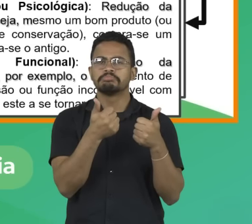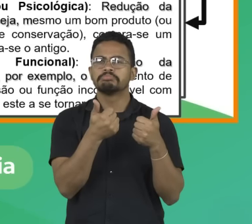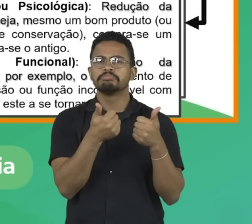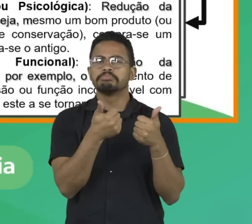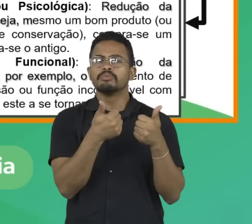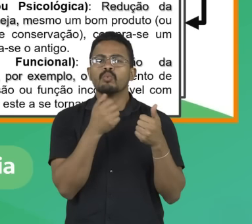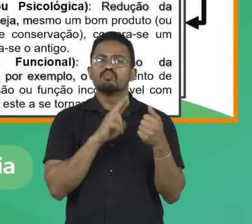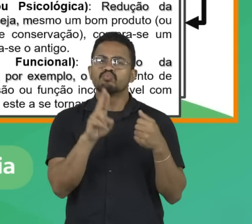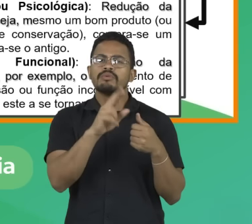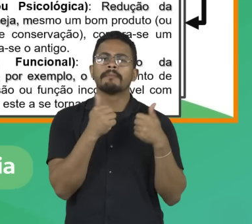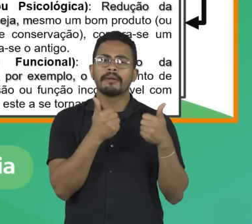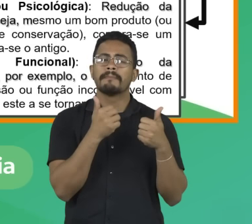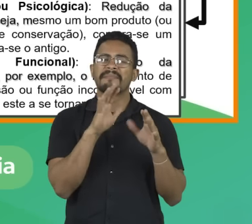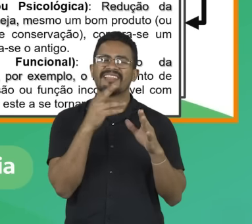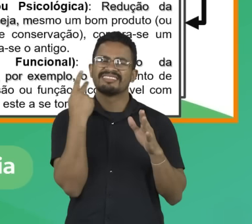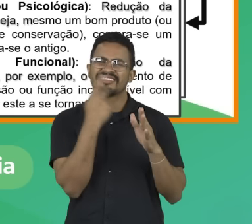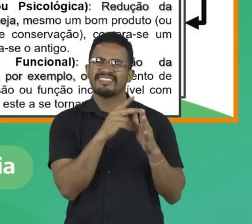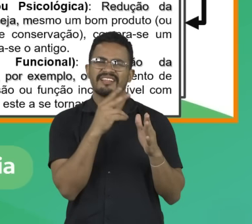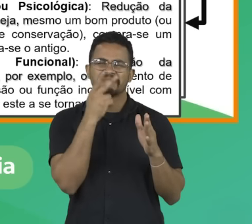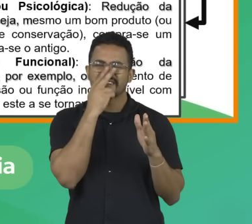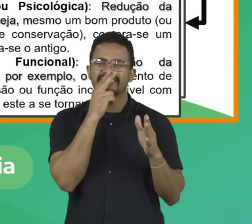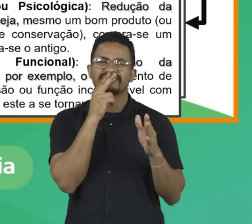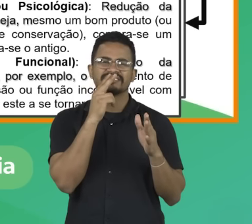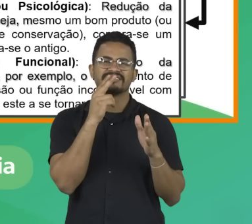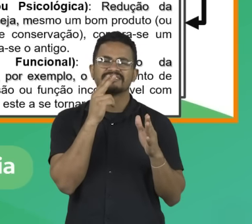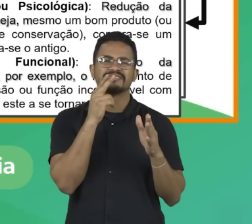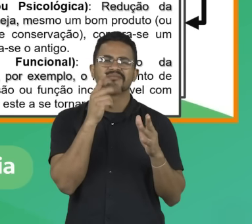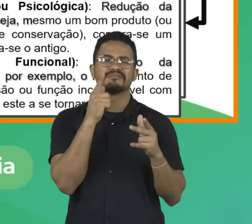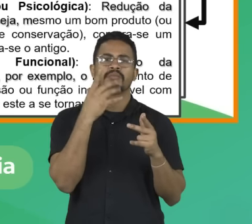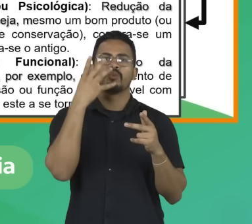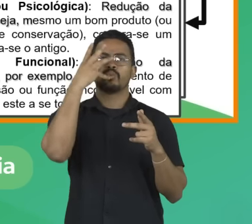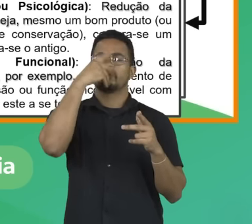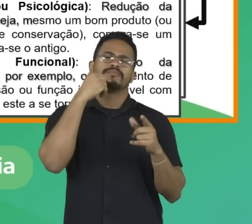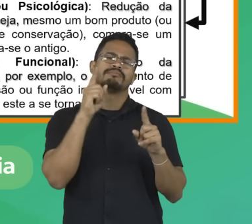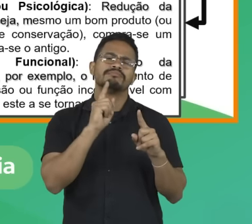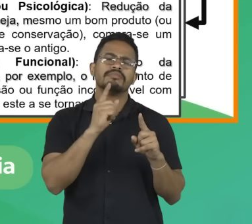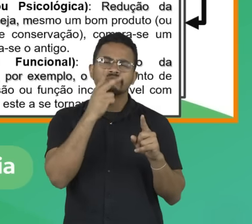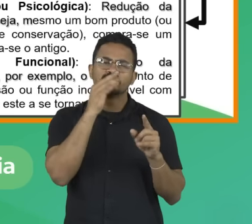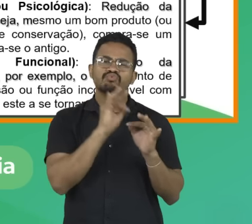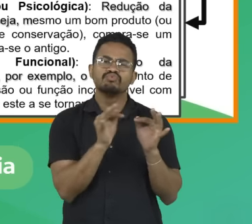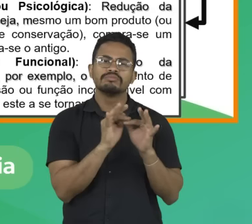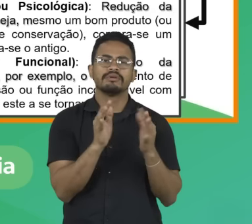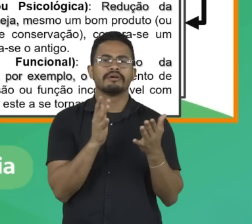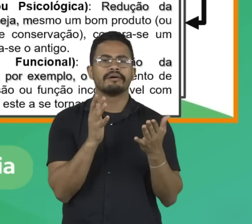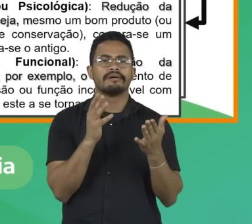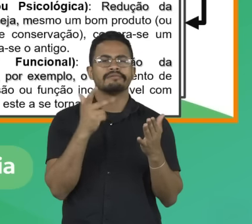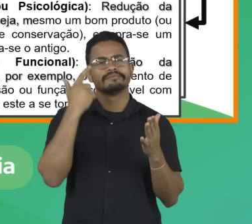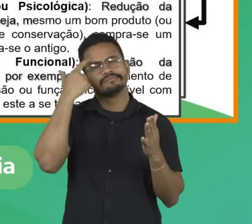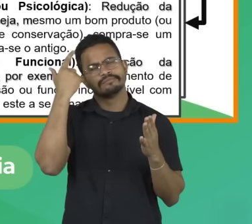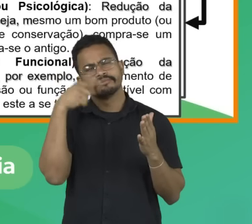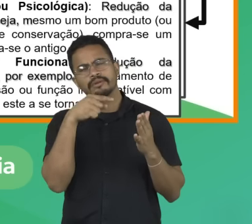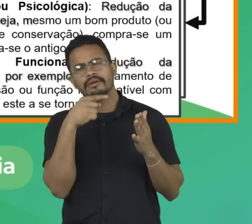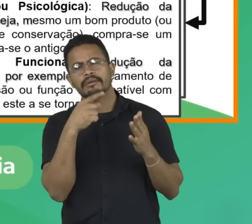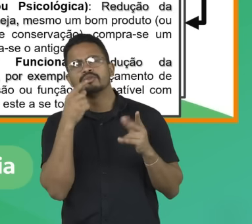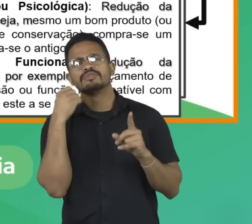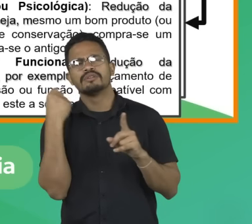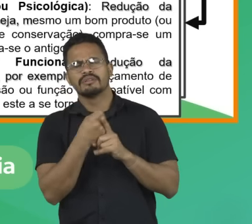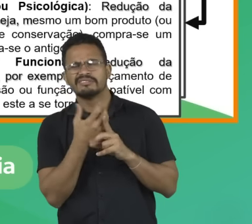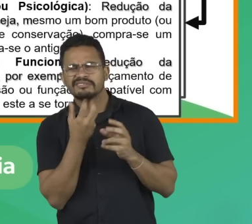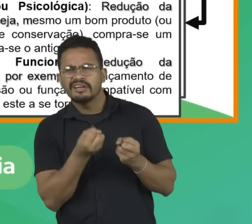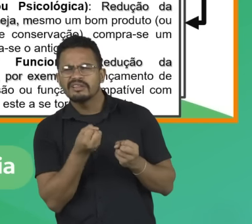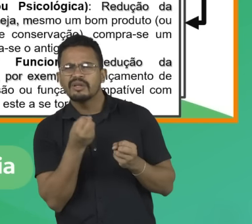o visual mudou, o estilo mudou, a ideia da aceitação do produto muda com ele. Isso é muito comum na